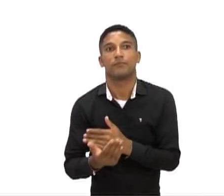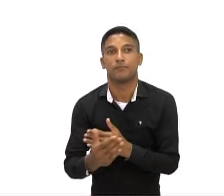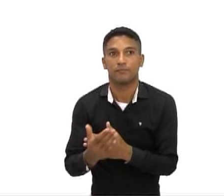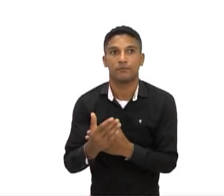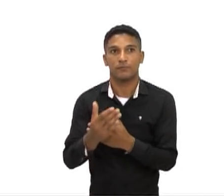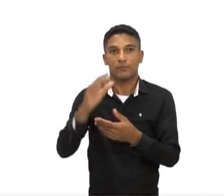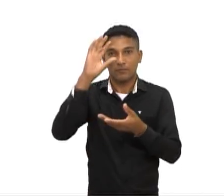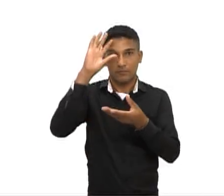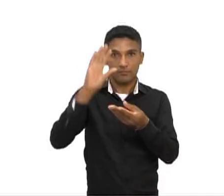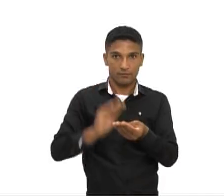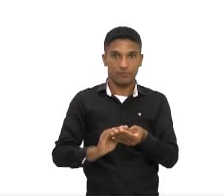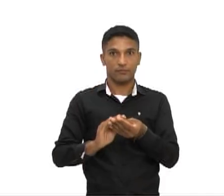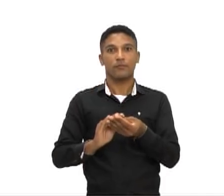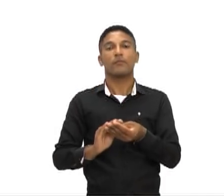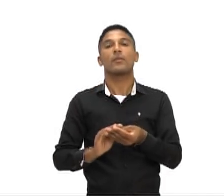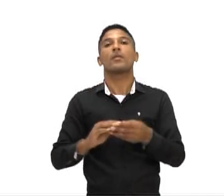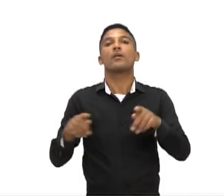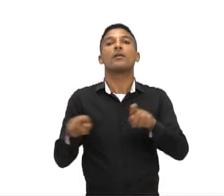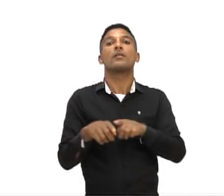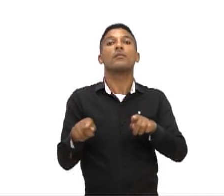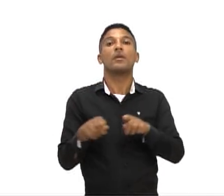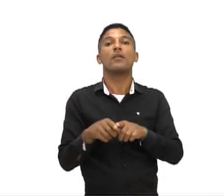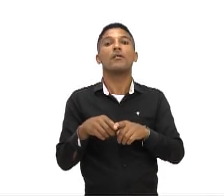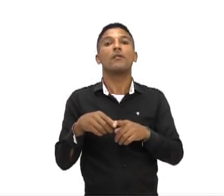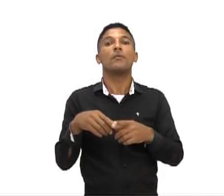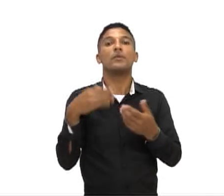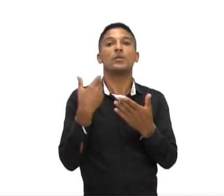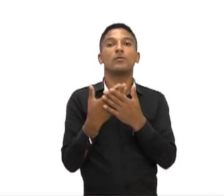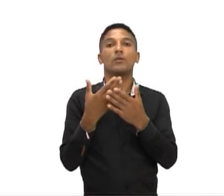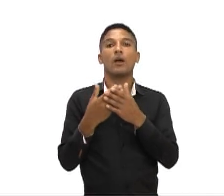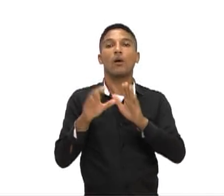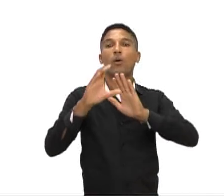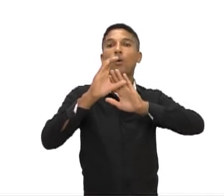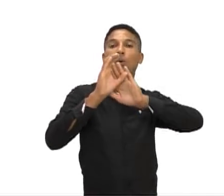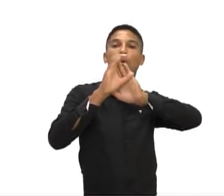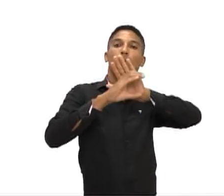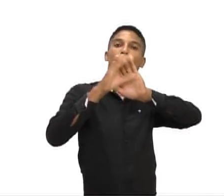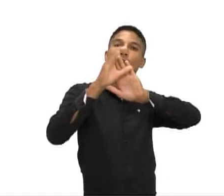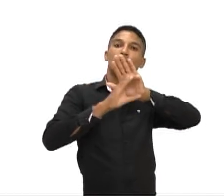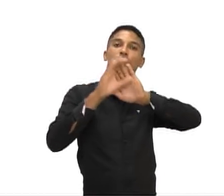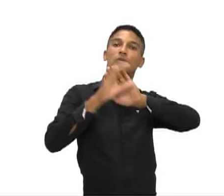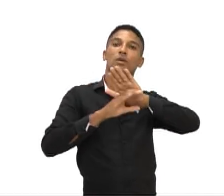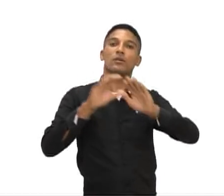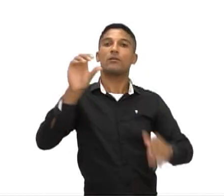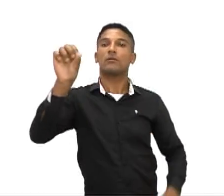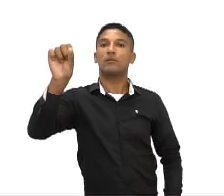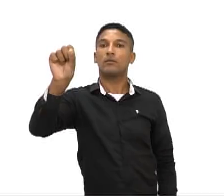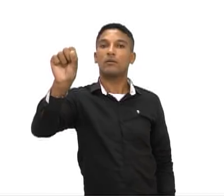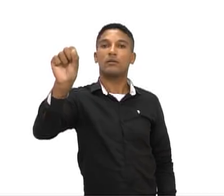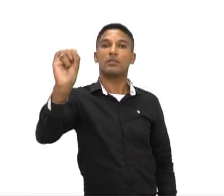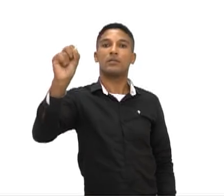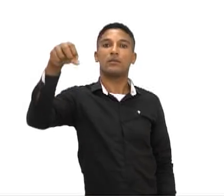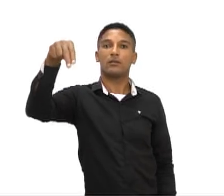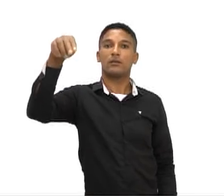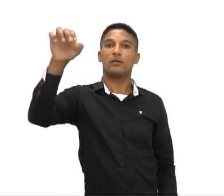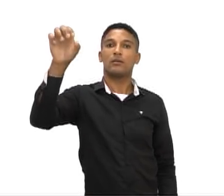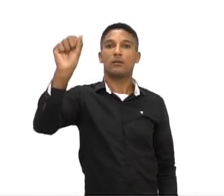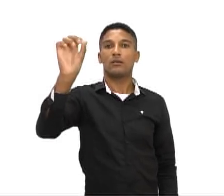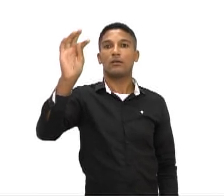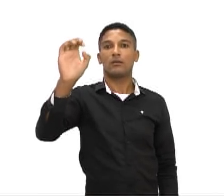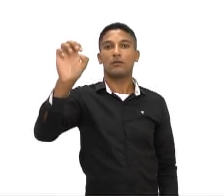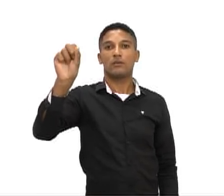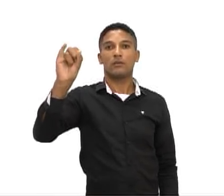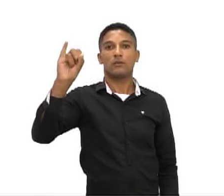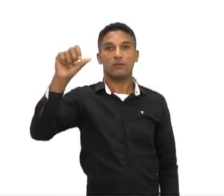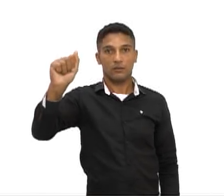né? Então, sinestesia a gente já viu, a gente vai aprofundar. Utilizar adequadamente os pronomes demonstrativos referenciais,